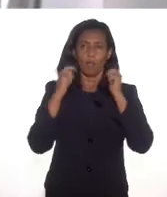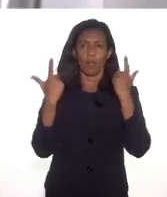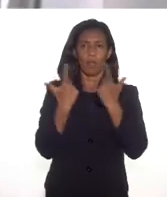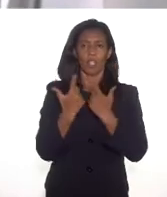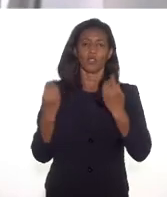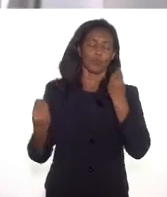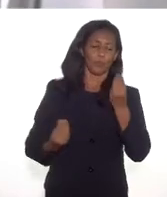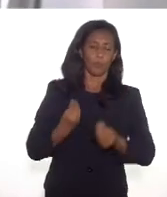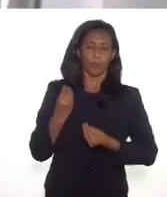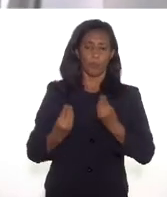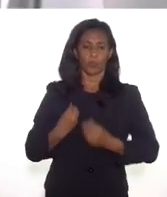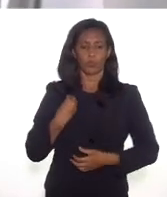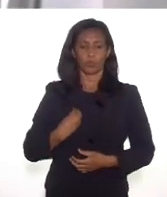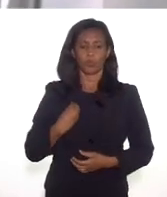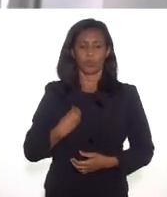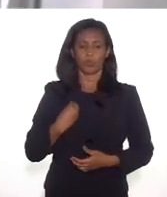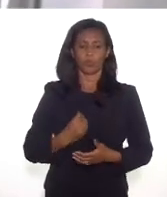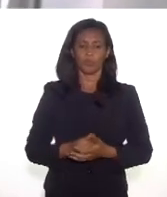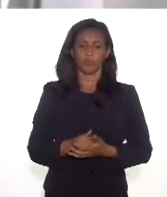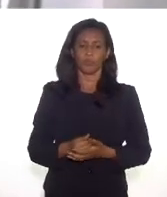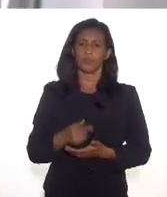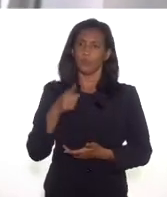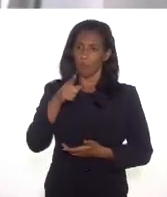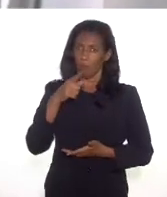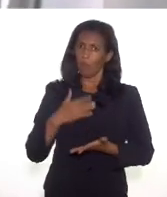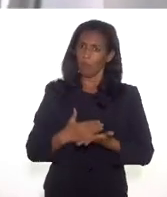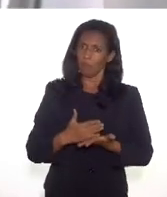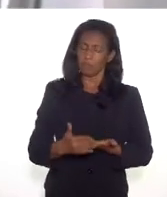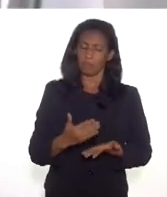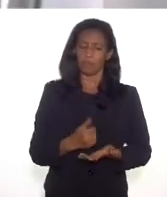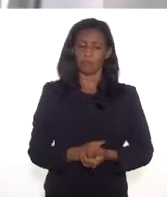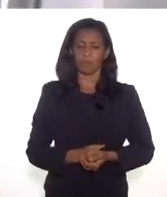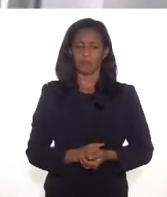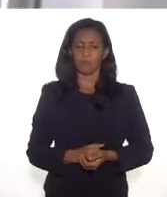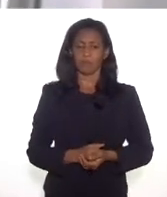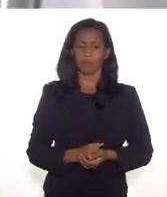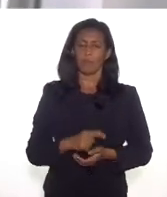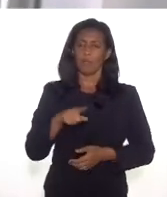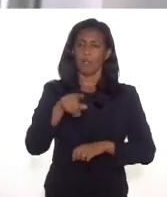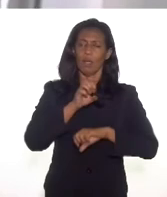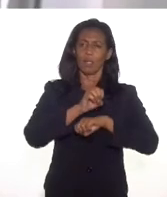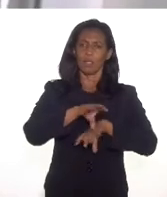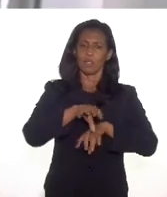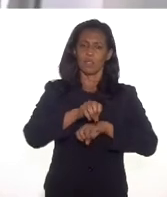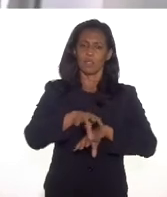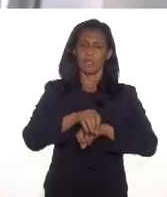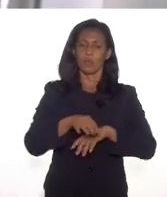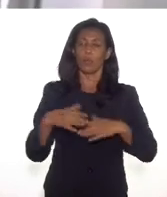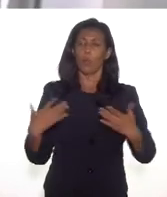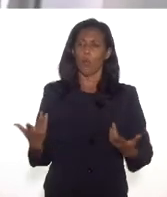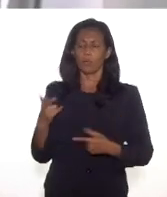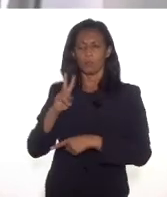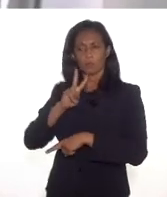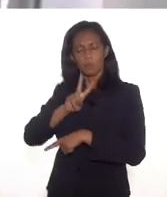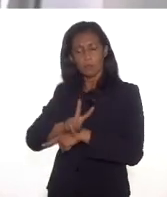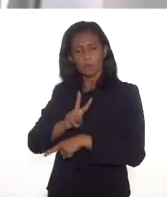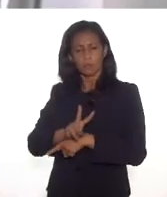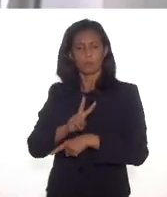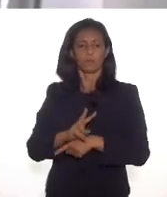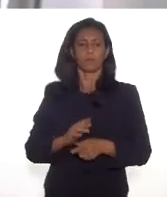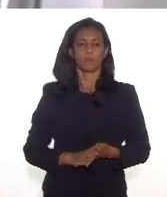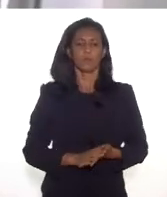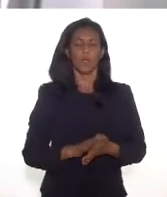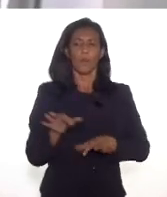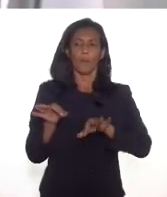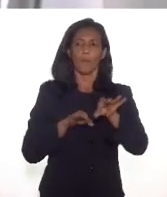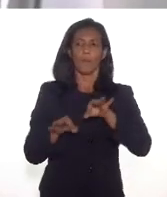que foi a iniciativa de Vossa Excelência em relação à educação, quando preservou, por meio de um projeto